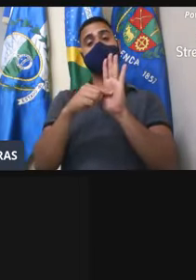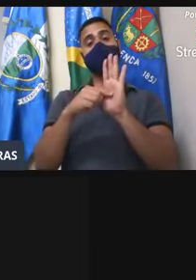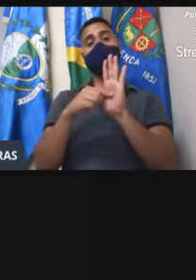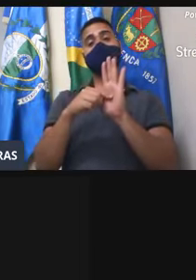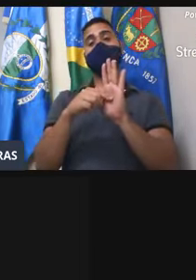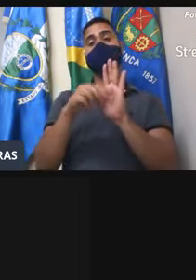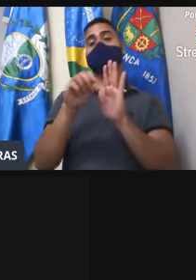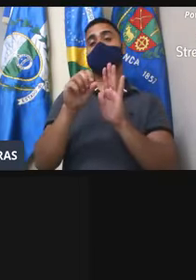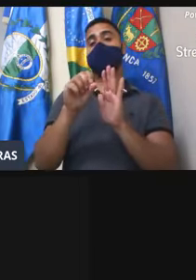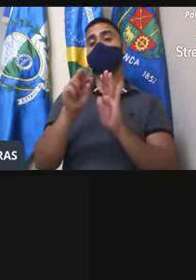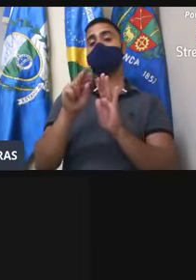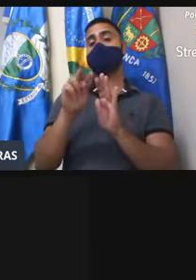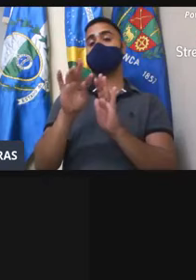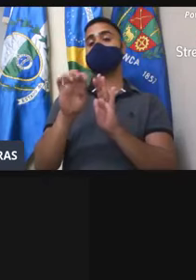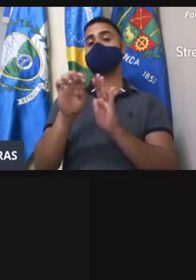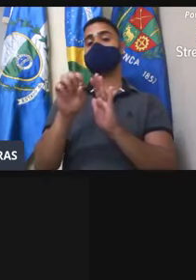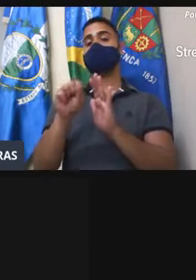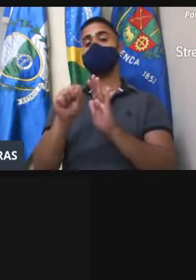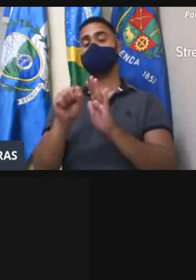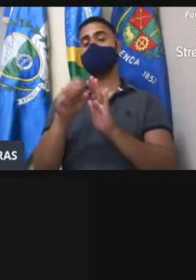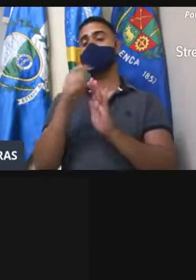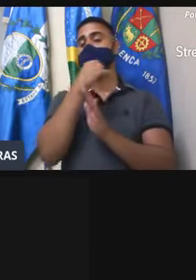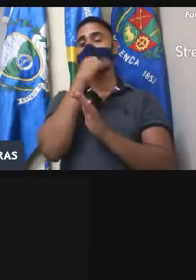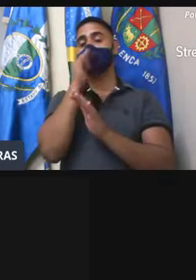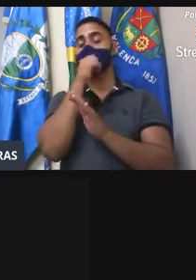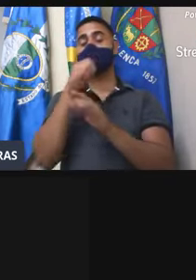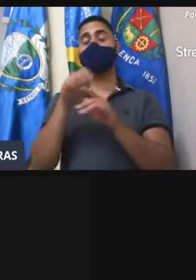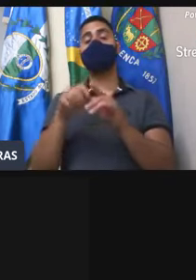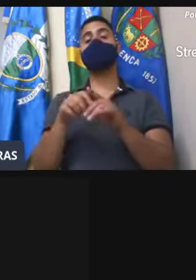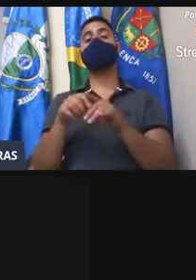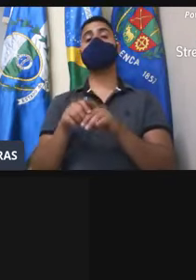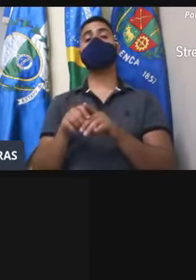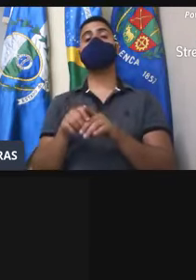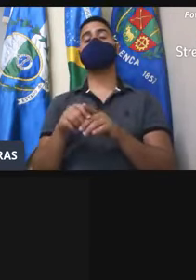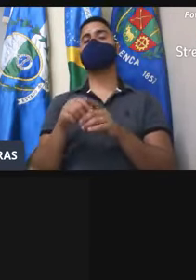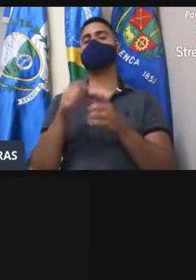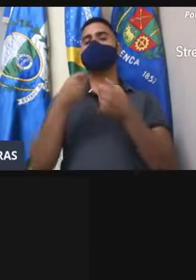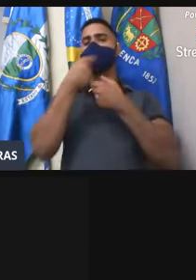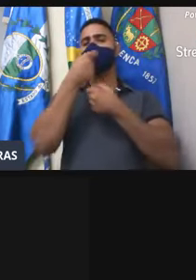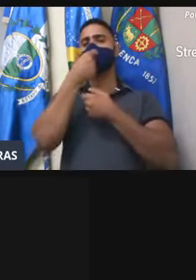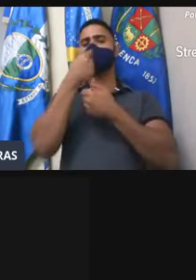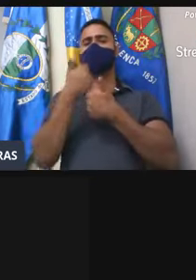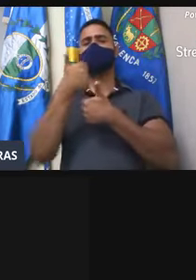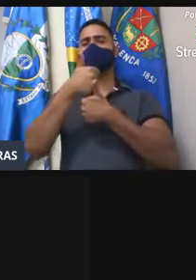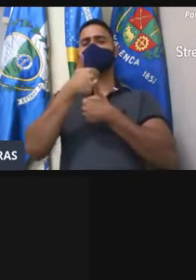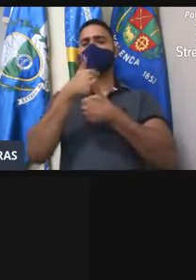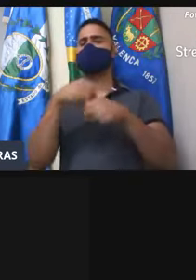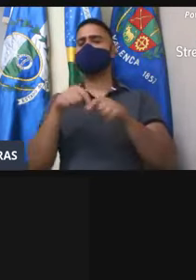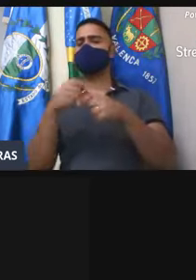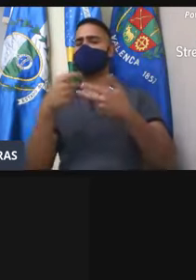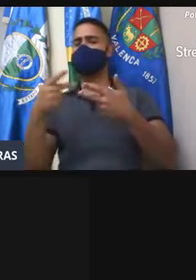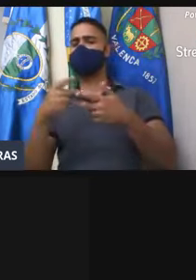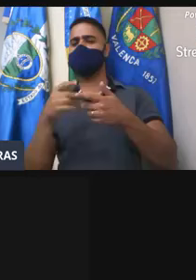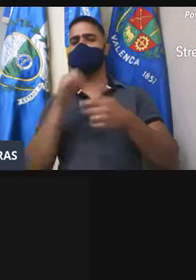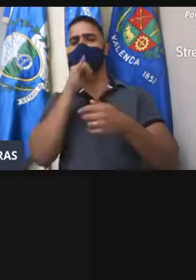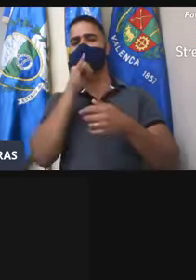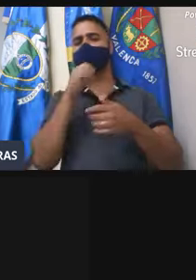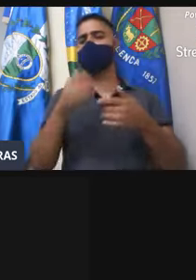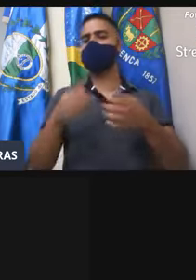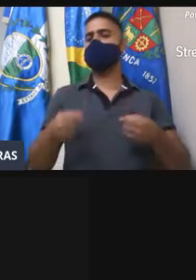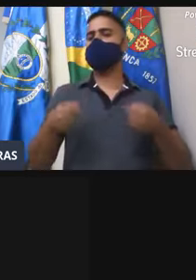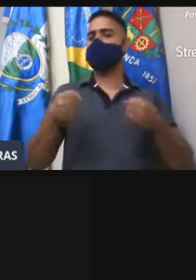e próteses, tais como aparelhos ortopédicos, dentaduras, dentre outros, cadeiras de